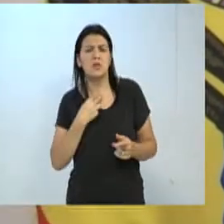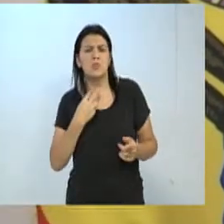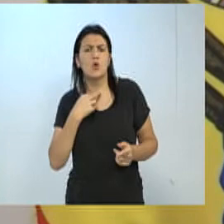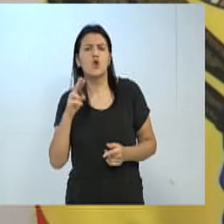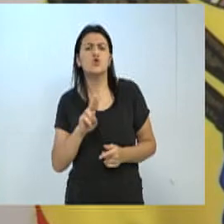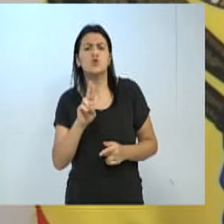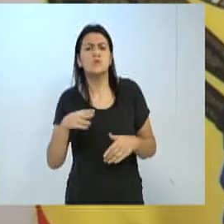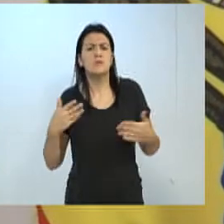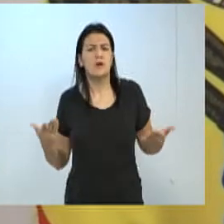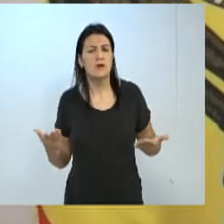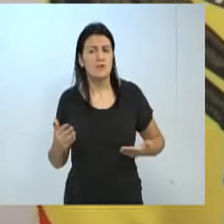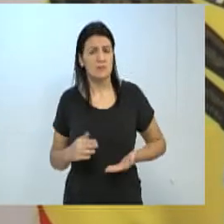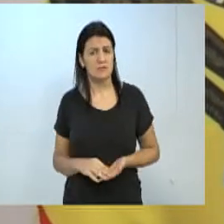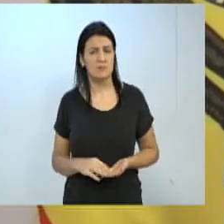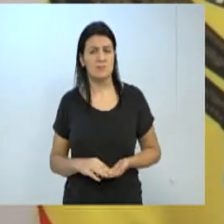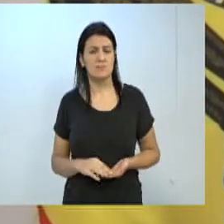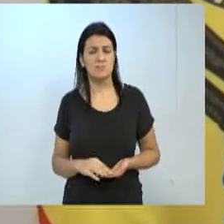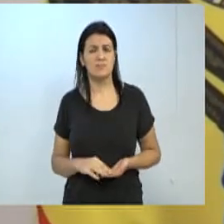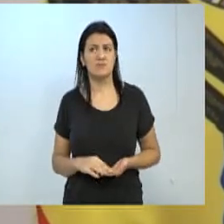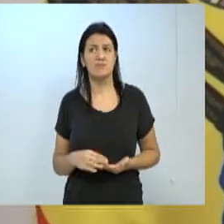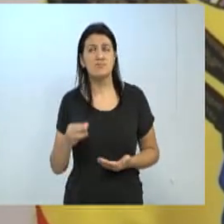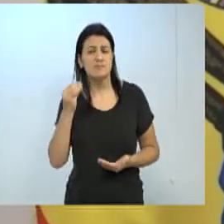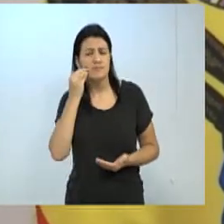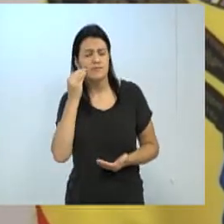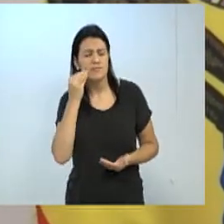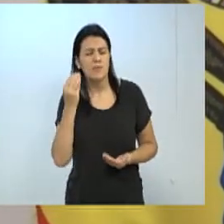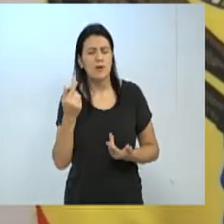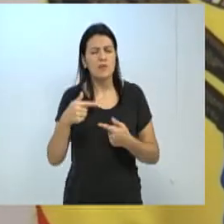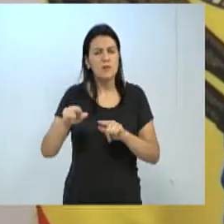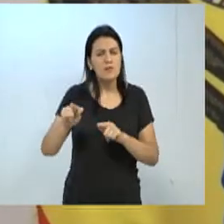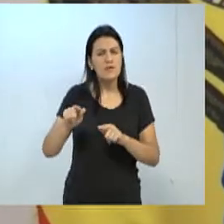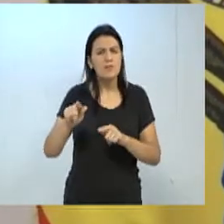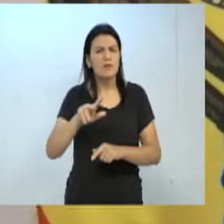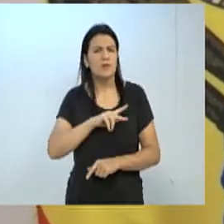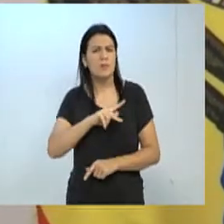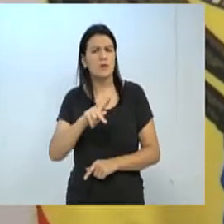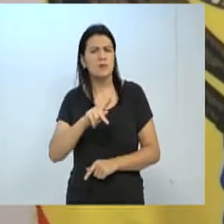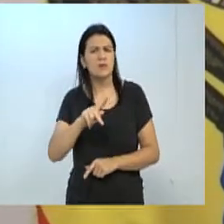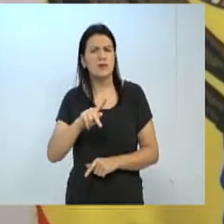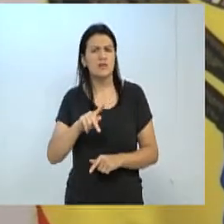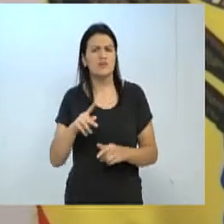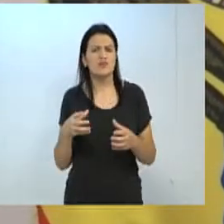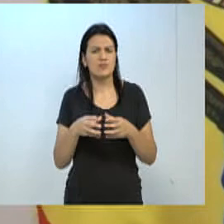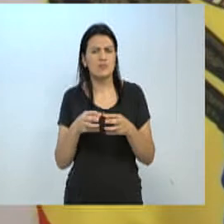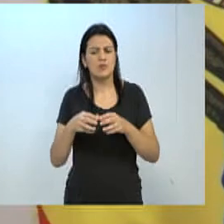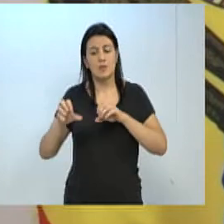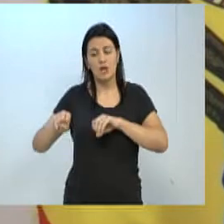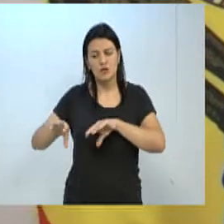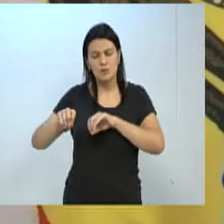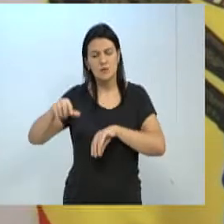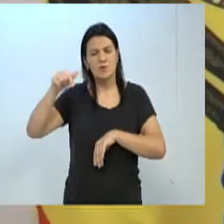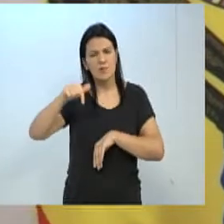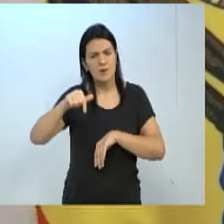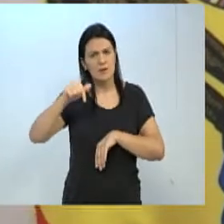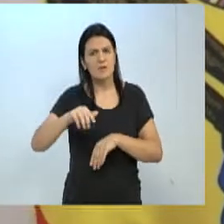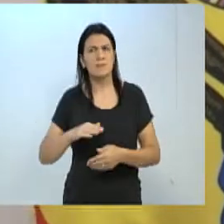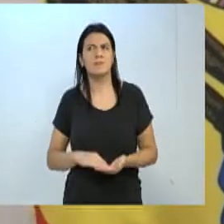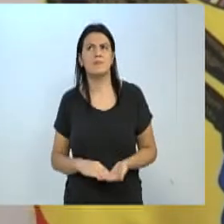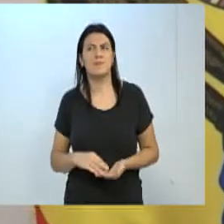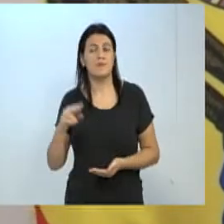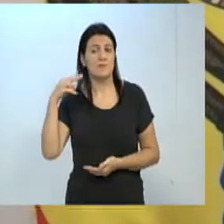de tentar... Né? Faço um desafio ao presidente da Comissão de Educação, que está aqui, nosso vereador